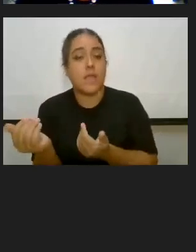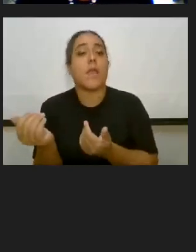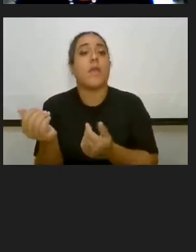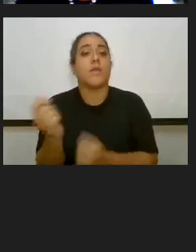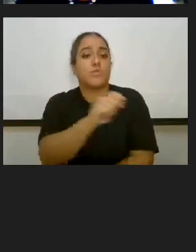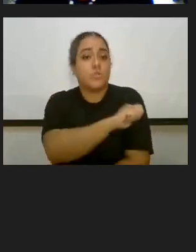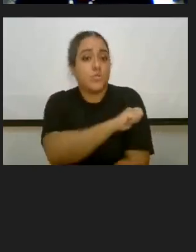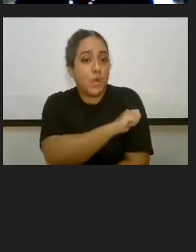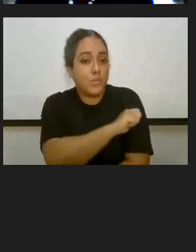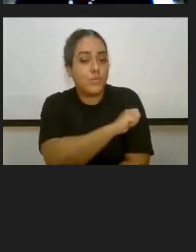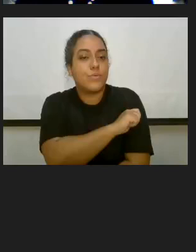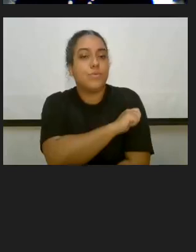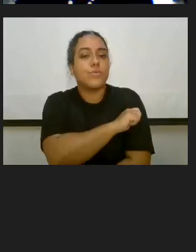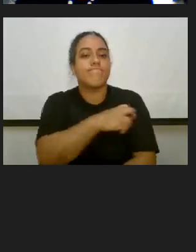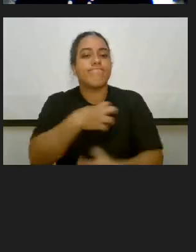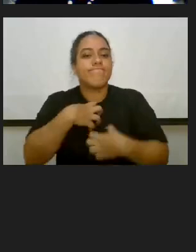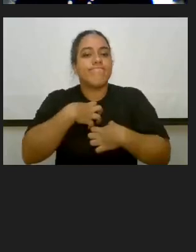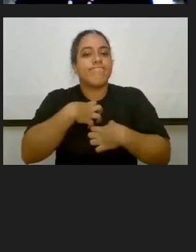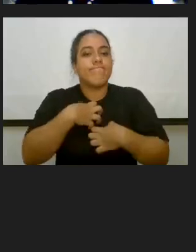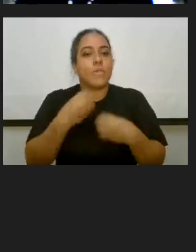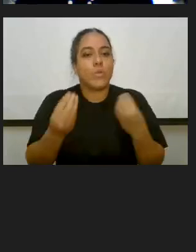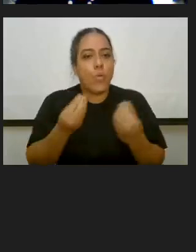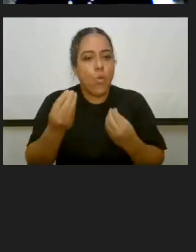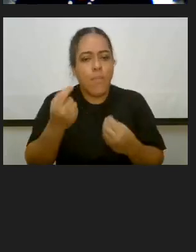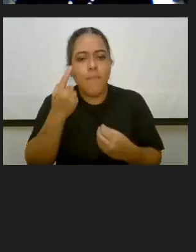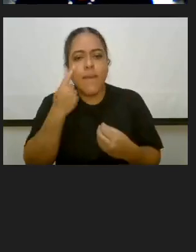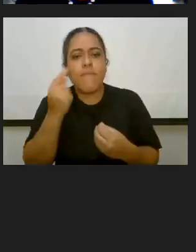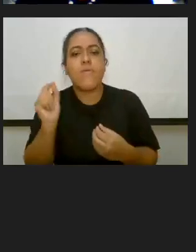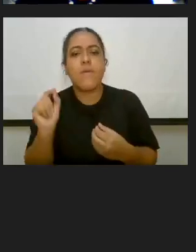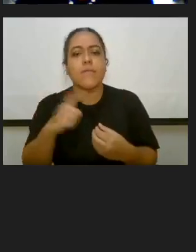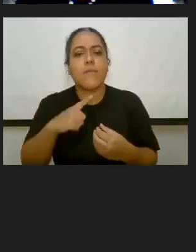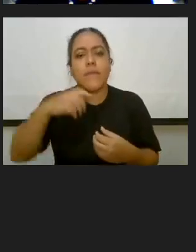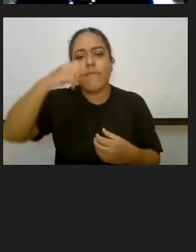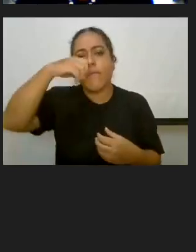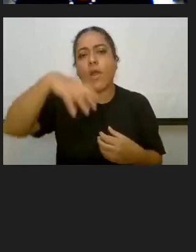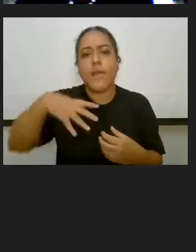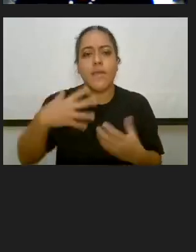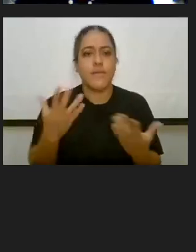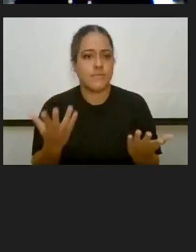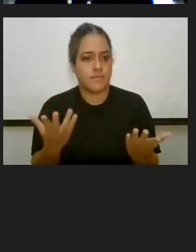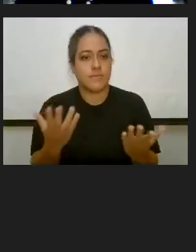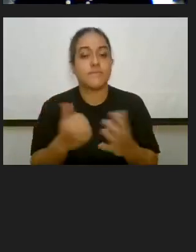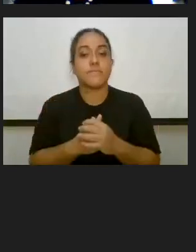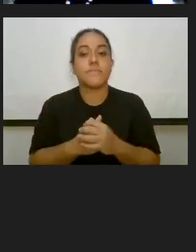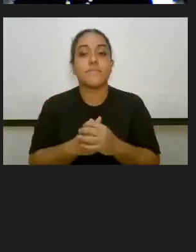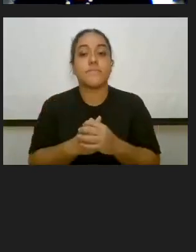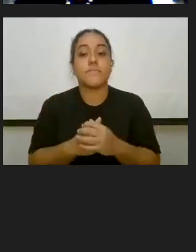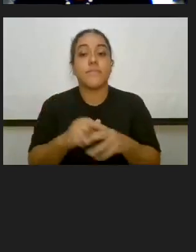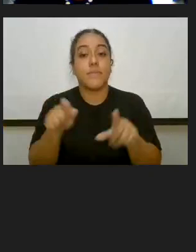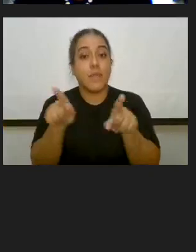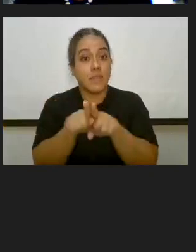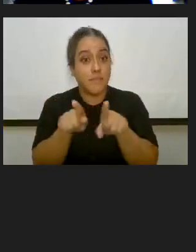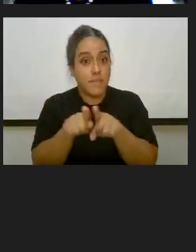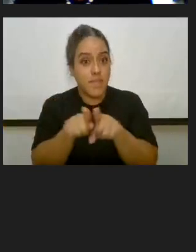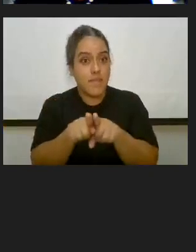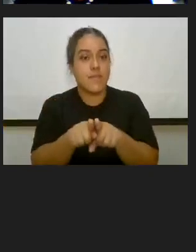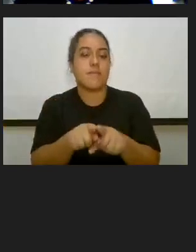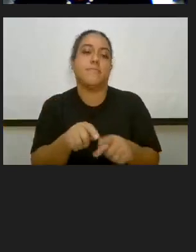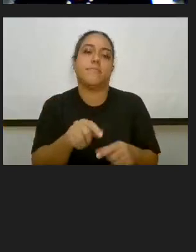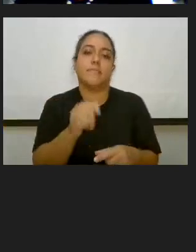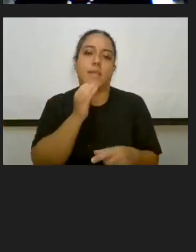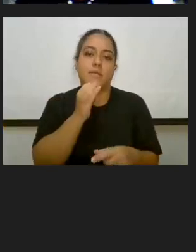está, para ver se tem algum histórico de violência. E, ao mesmo tempo, gente,